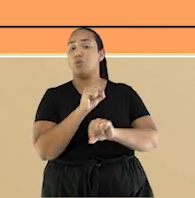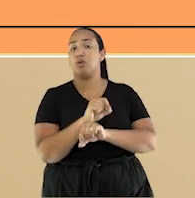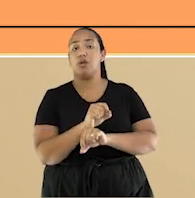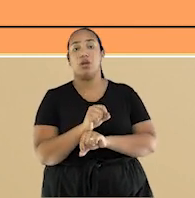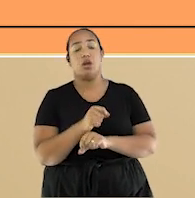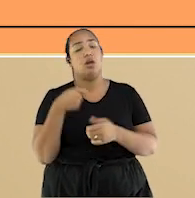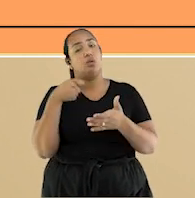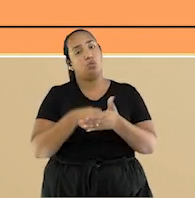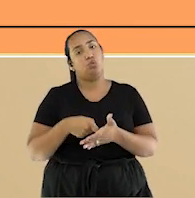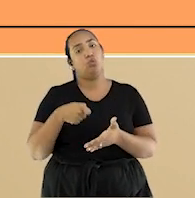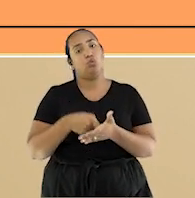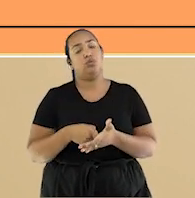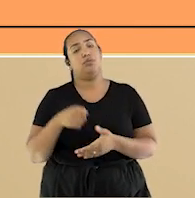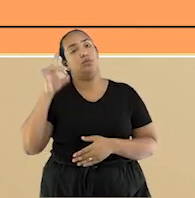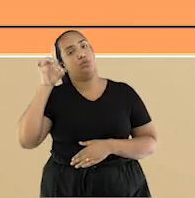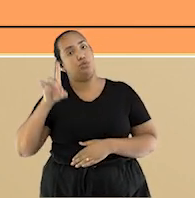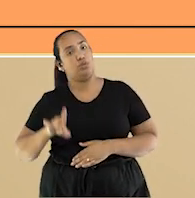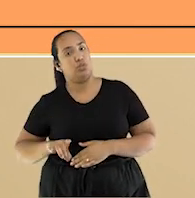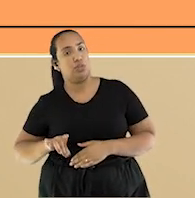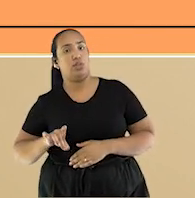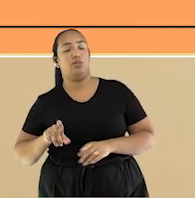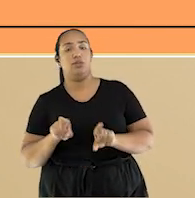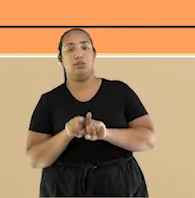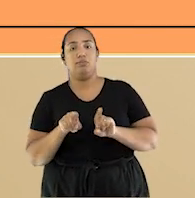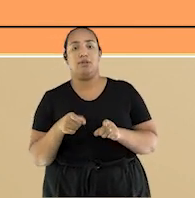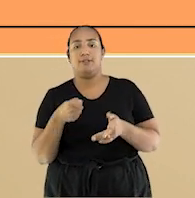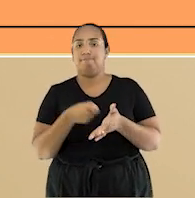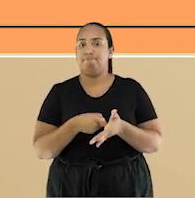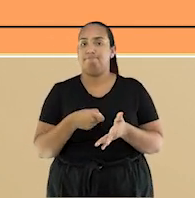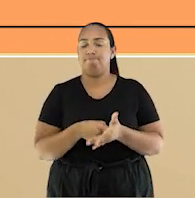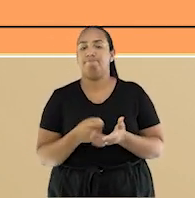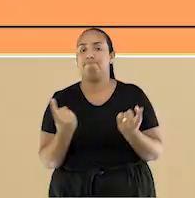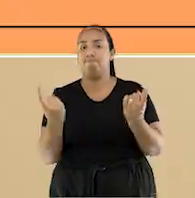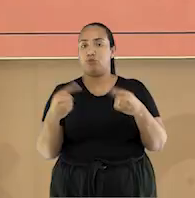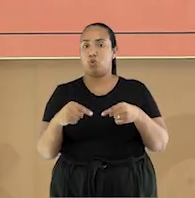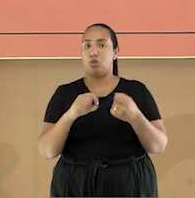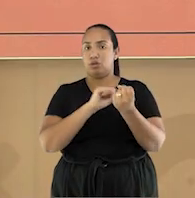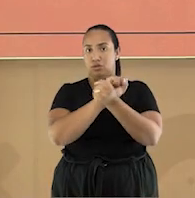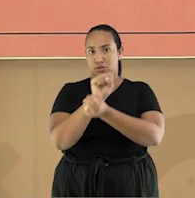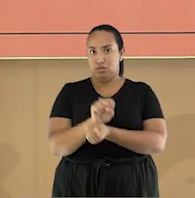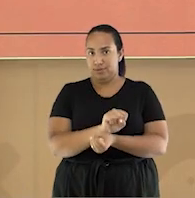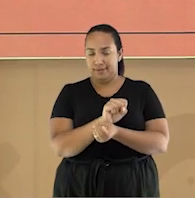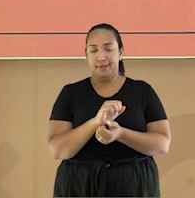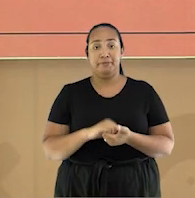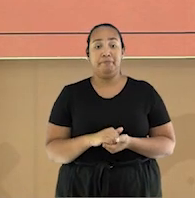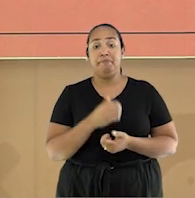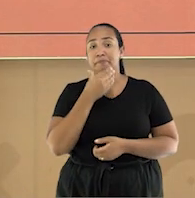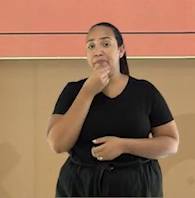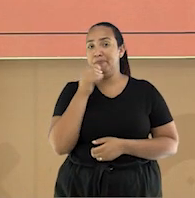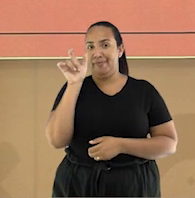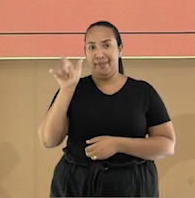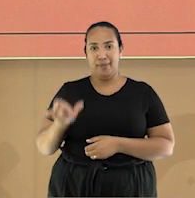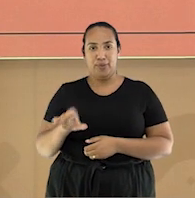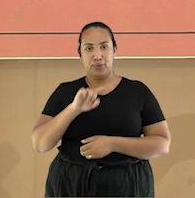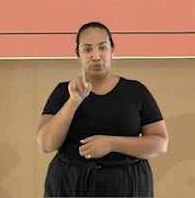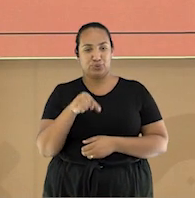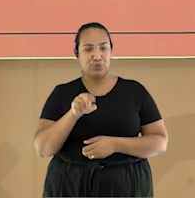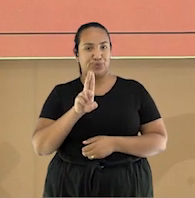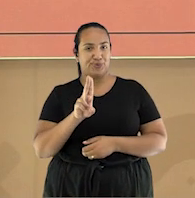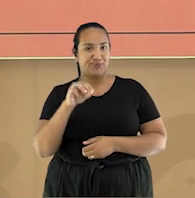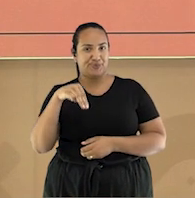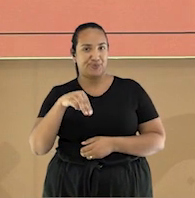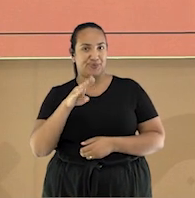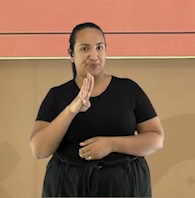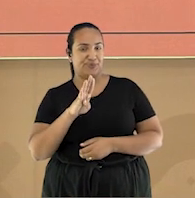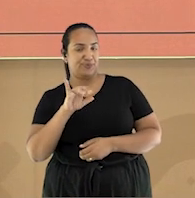e resistências às diferentes formas de abuso contra o negro escravizado. Zumbi dos Palmares foi um dos líderes do